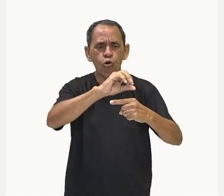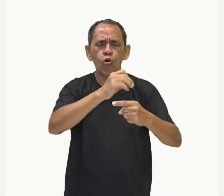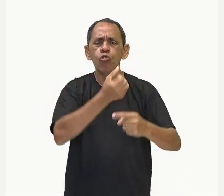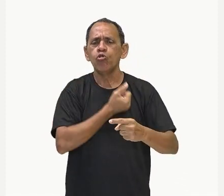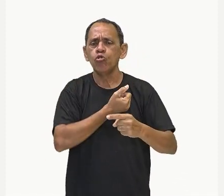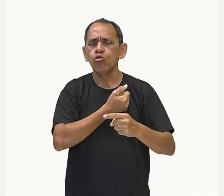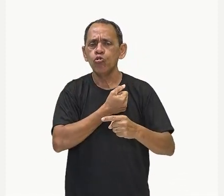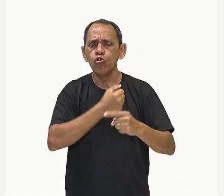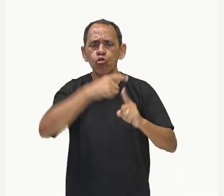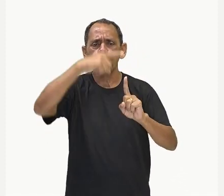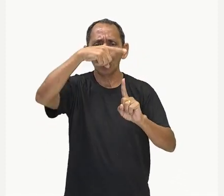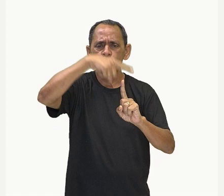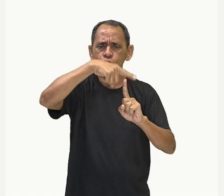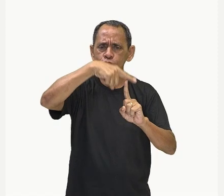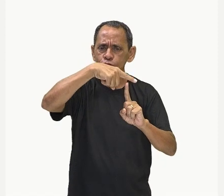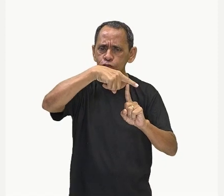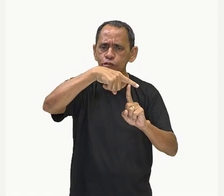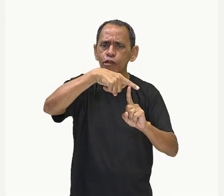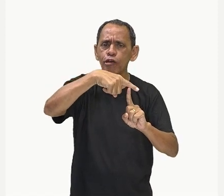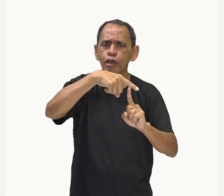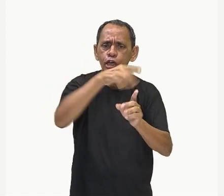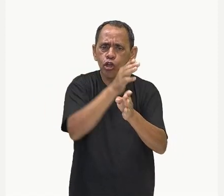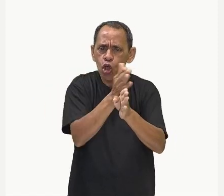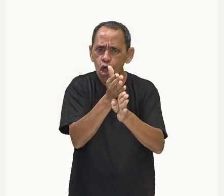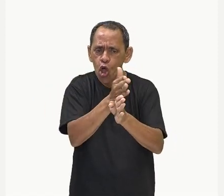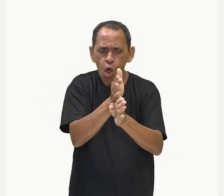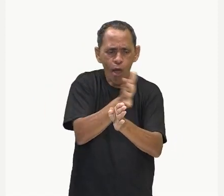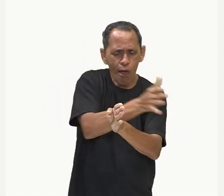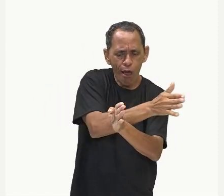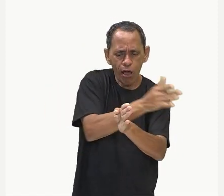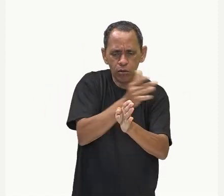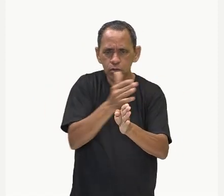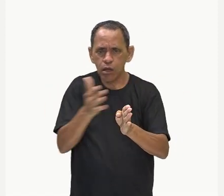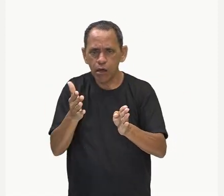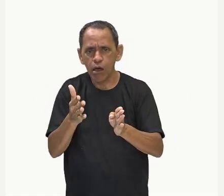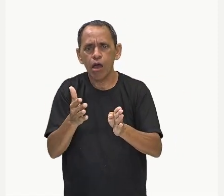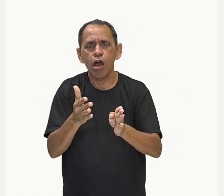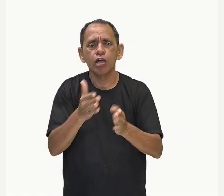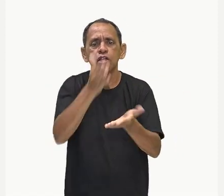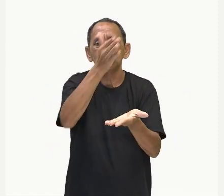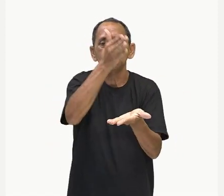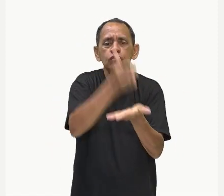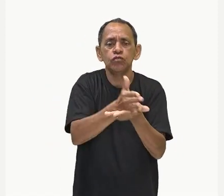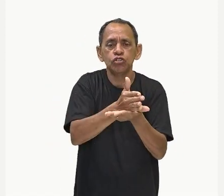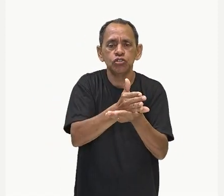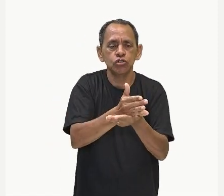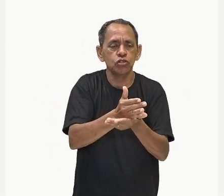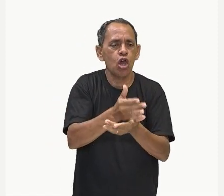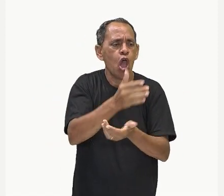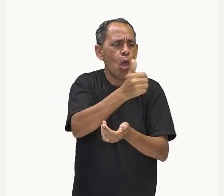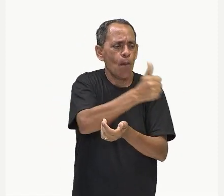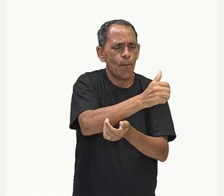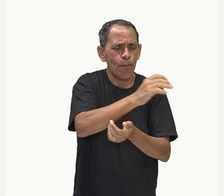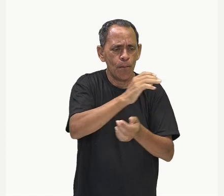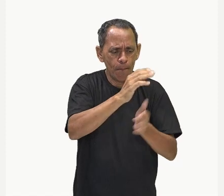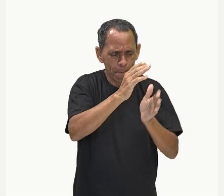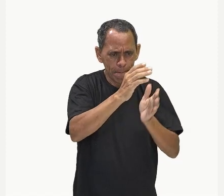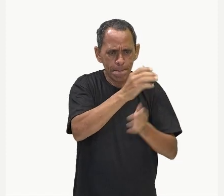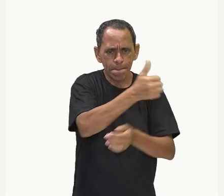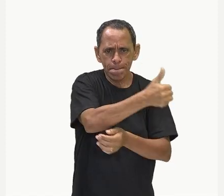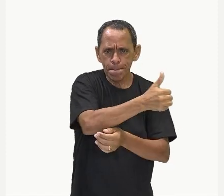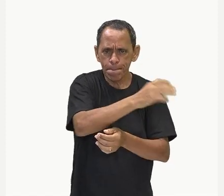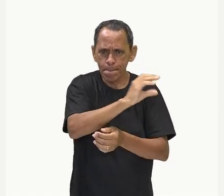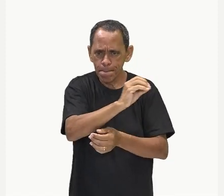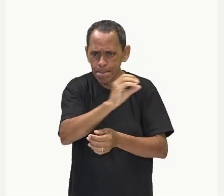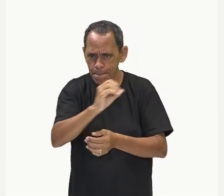partes. Tudo bem? Então, aqui a nossa fração é 19 milésimos. E,